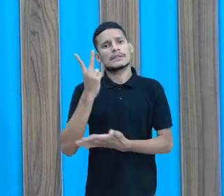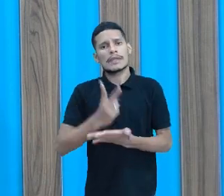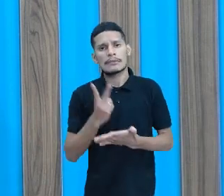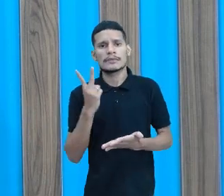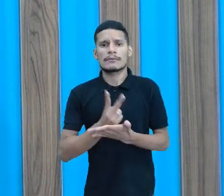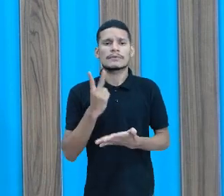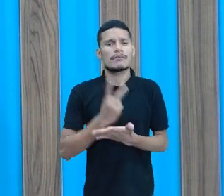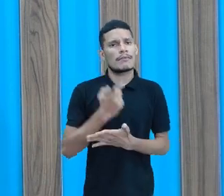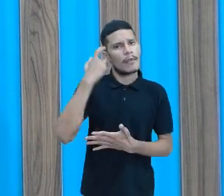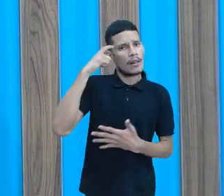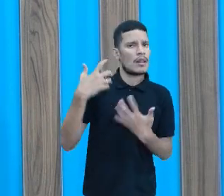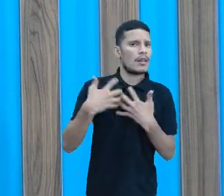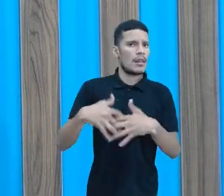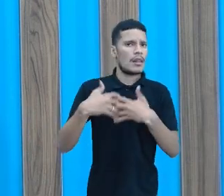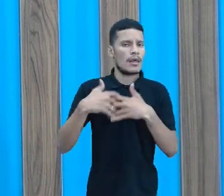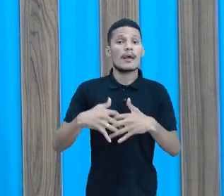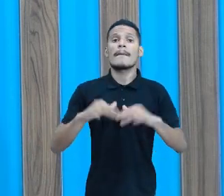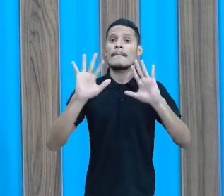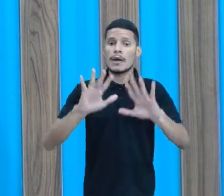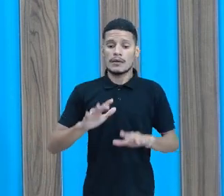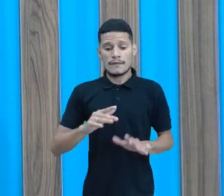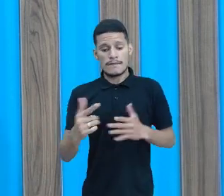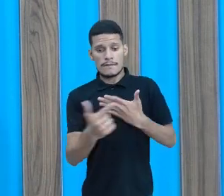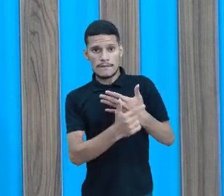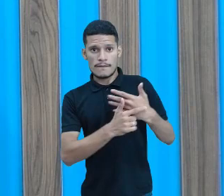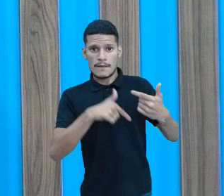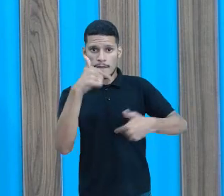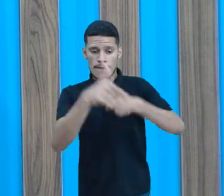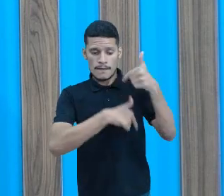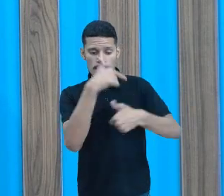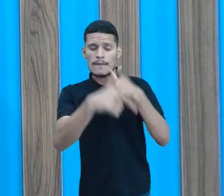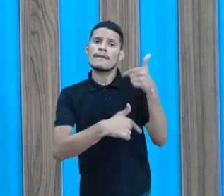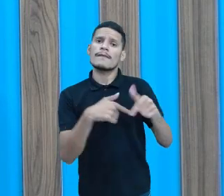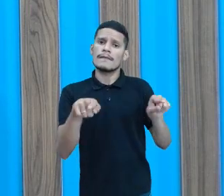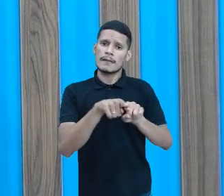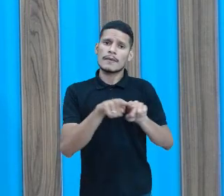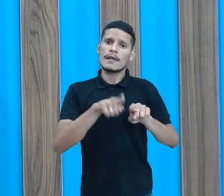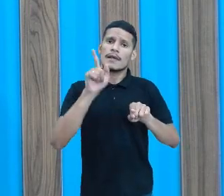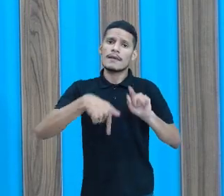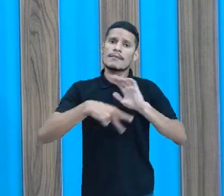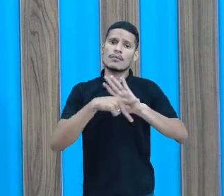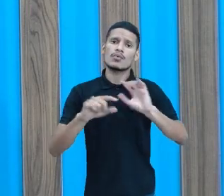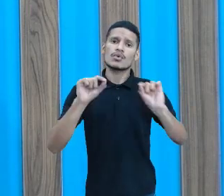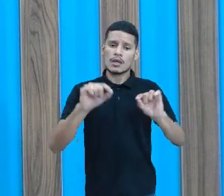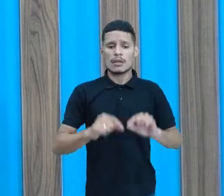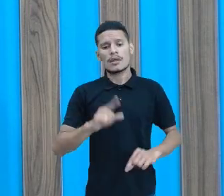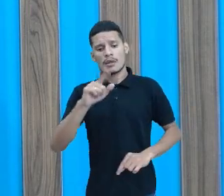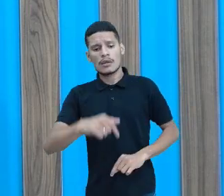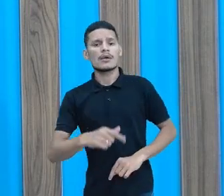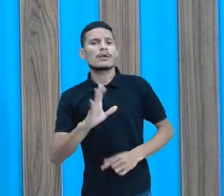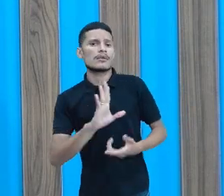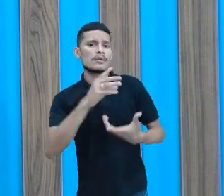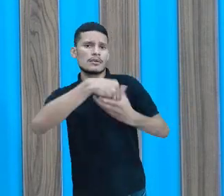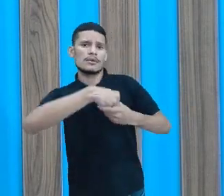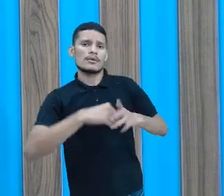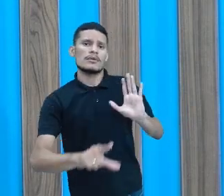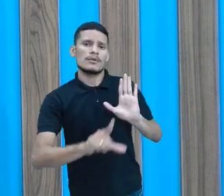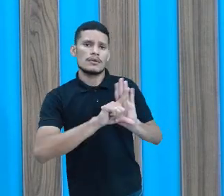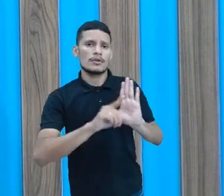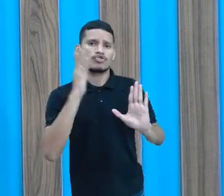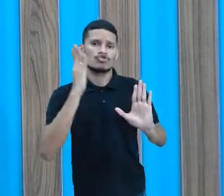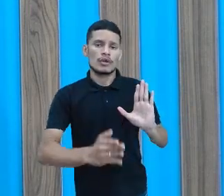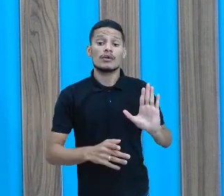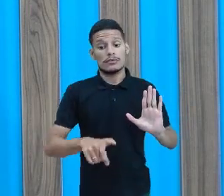repensada, mas que o trabalhador, especialmente a trabalhadora, que são diretamente, né, objetos dessa legislação,